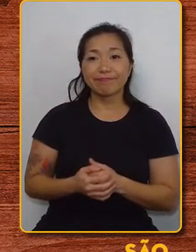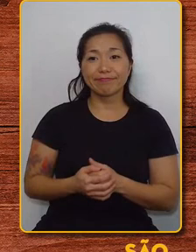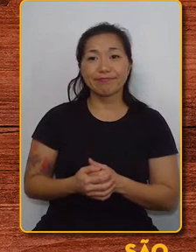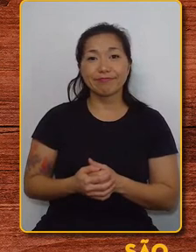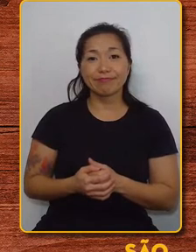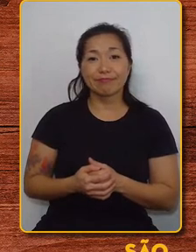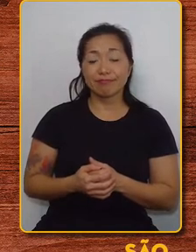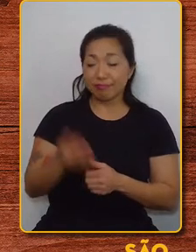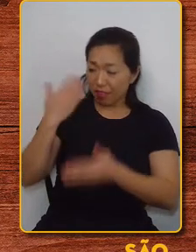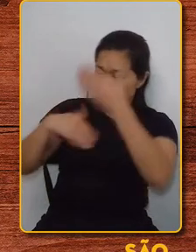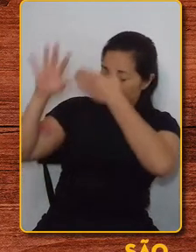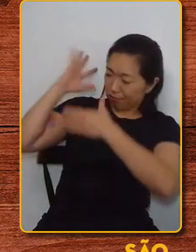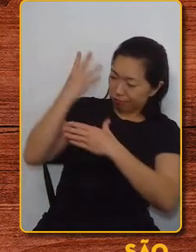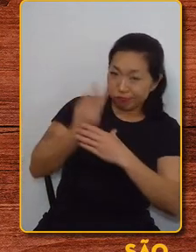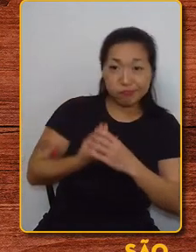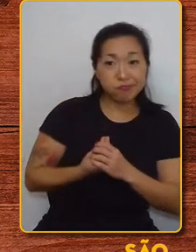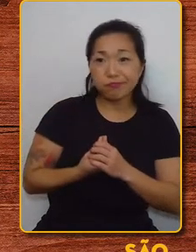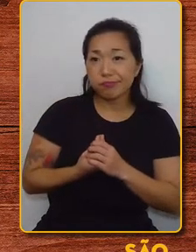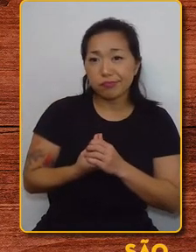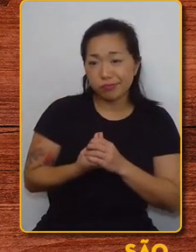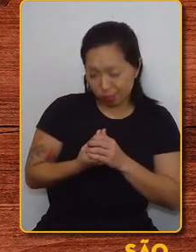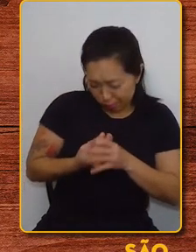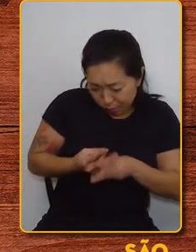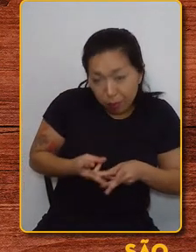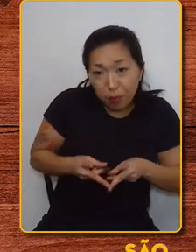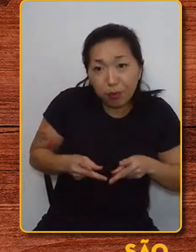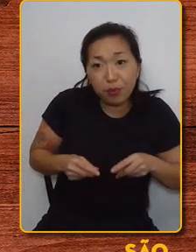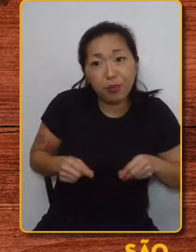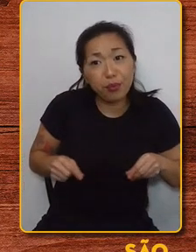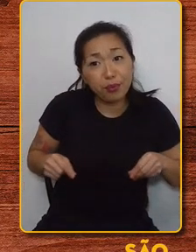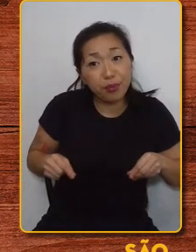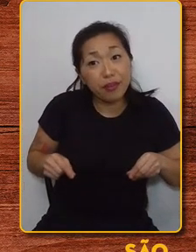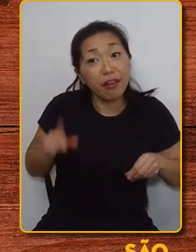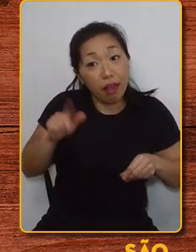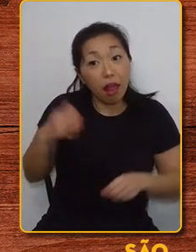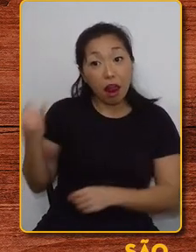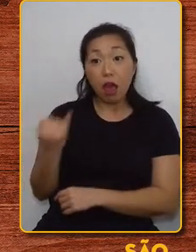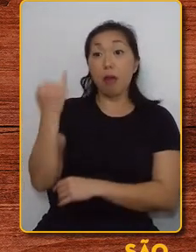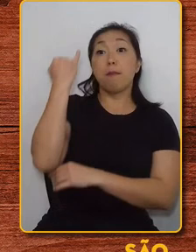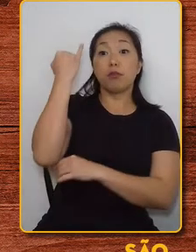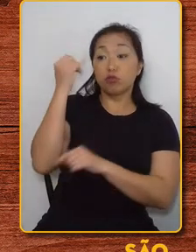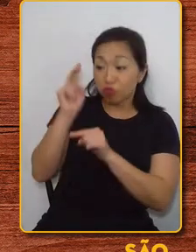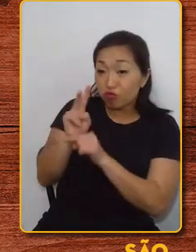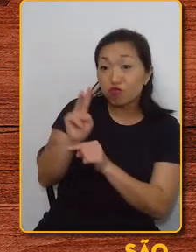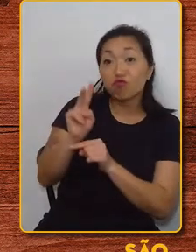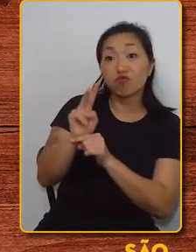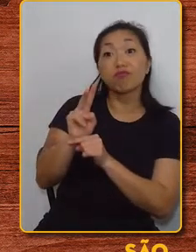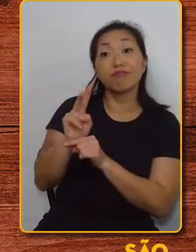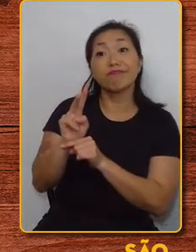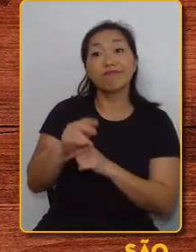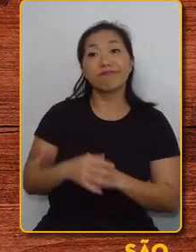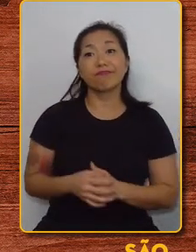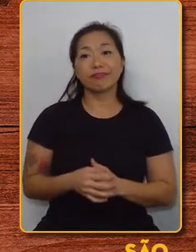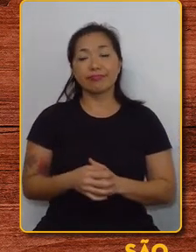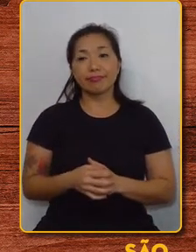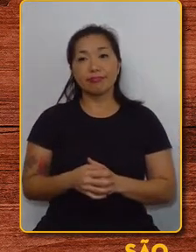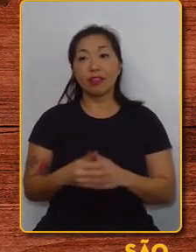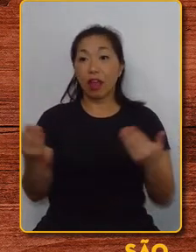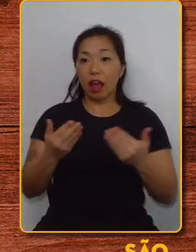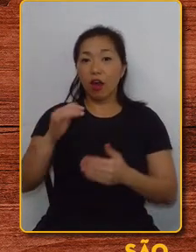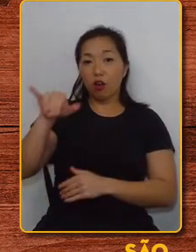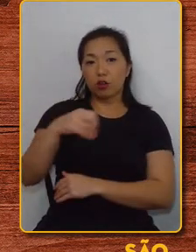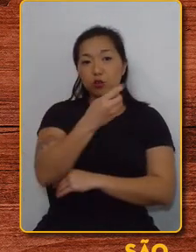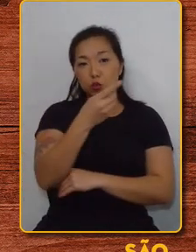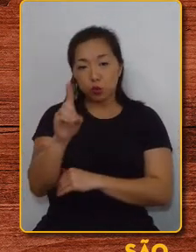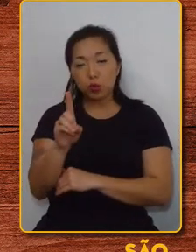ancestralidade, né? Parece que a gente perde essa ancestralidade que é tão importante, tão cara para a humanidade. Mas, enfim, eu vou passar para o João. Queria